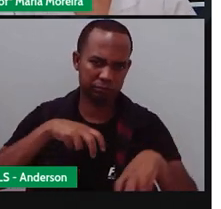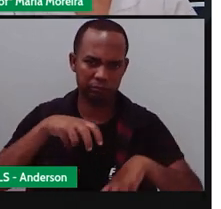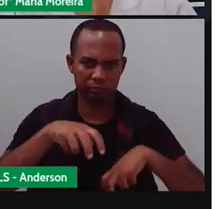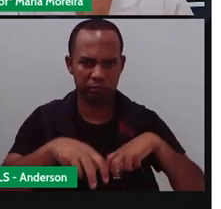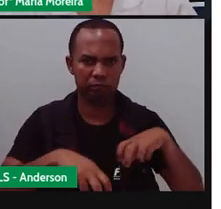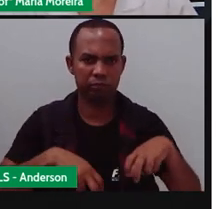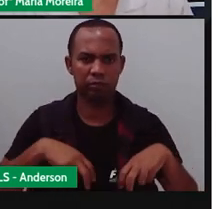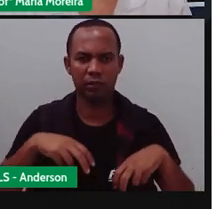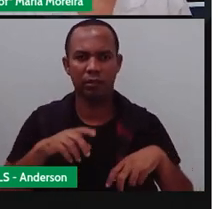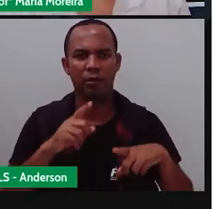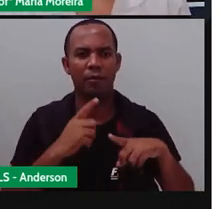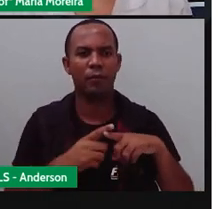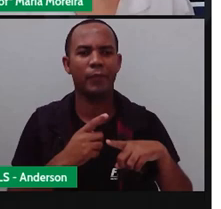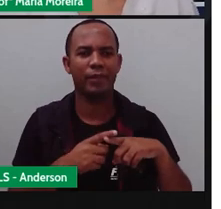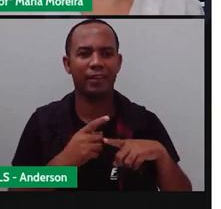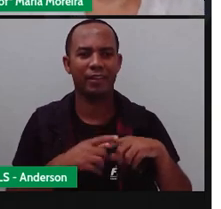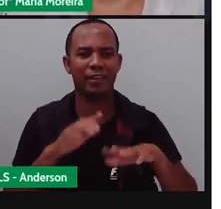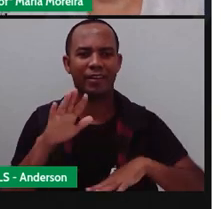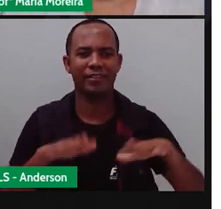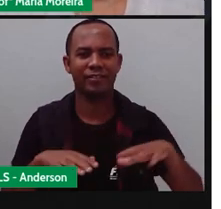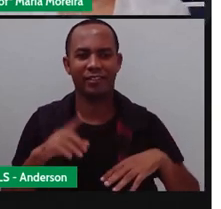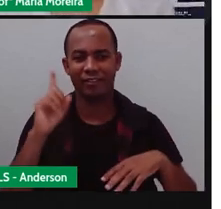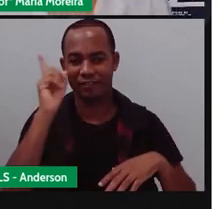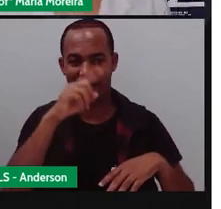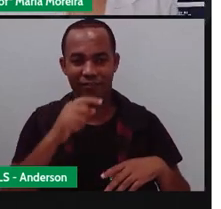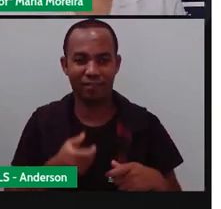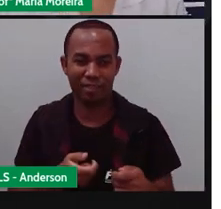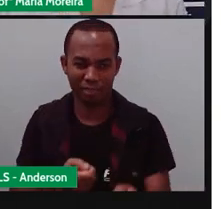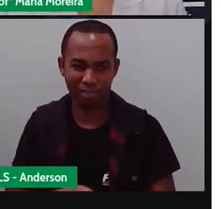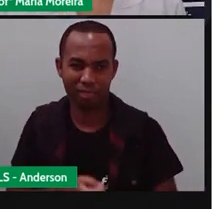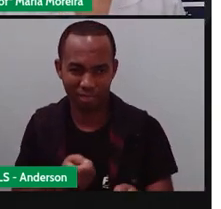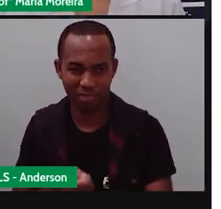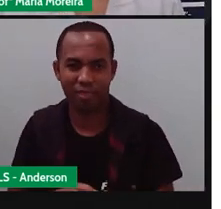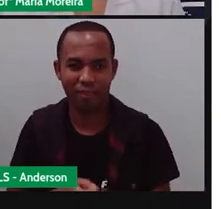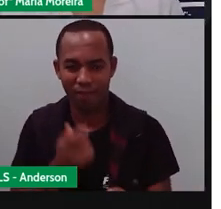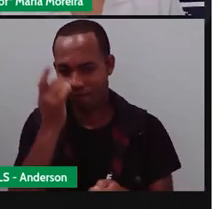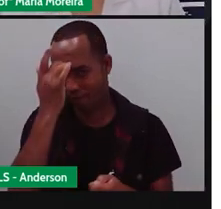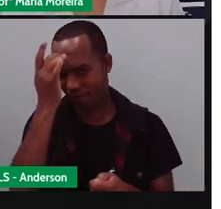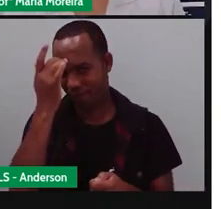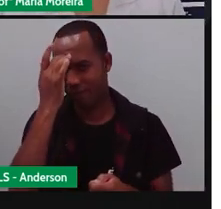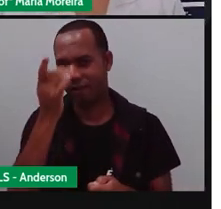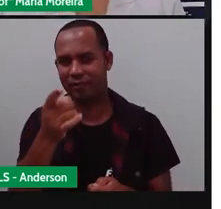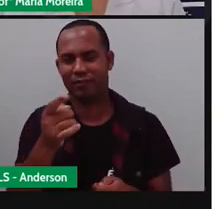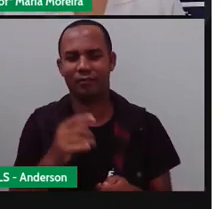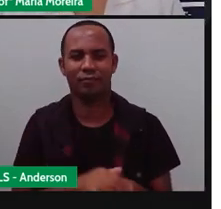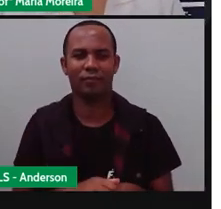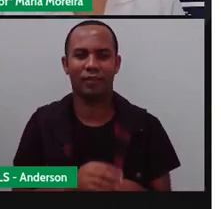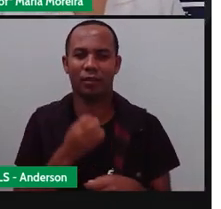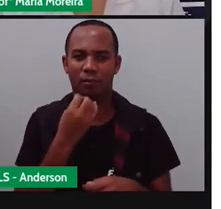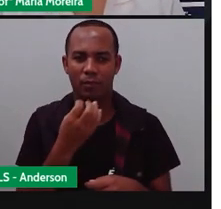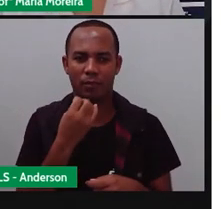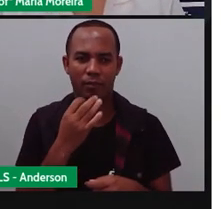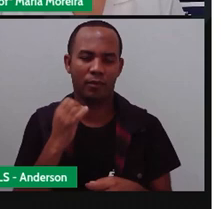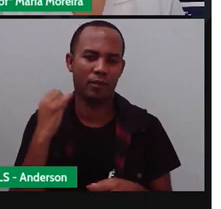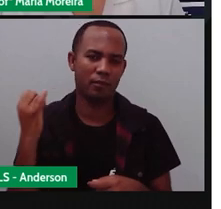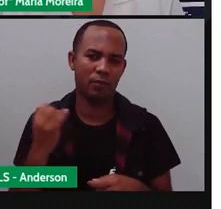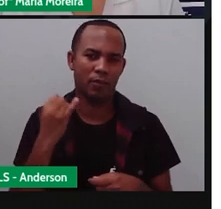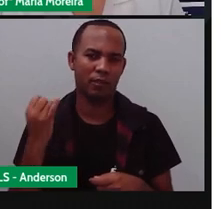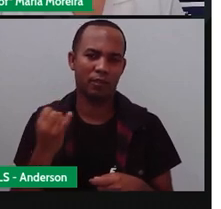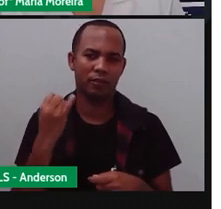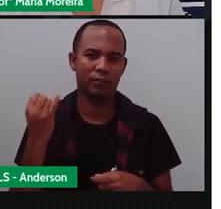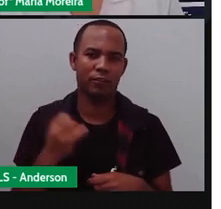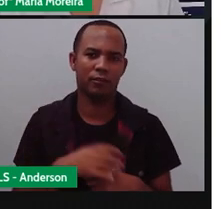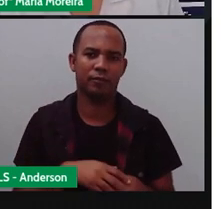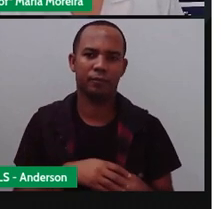na mão não dá para você fazer o que esse é esse serviço então é também muito importante aí por conta